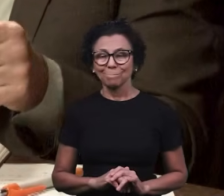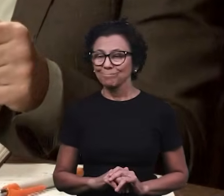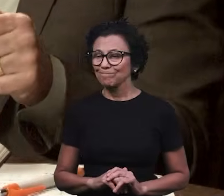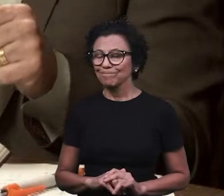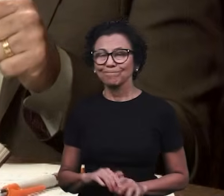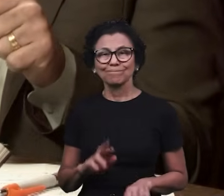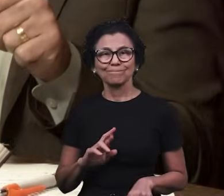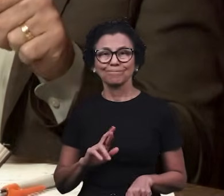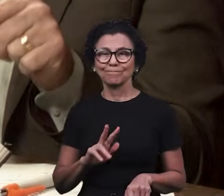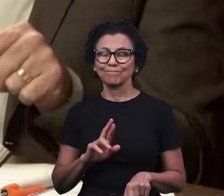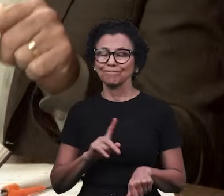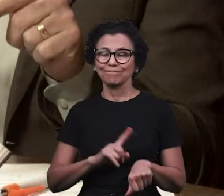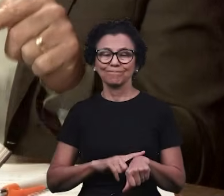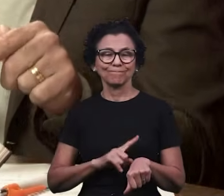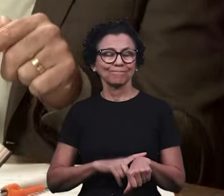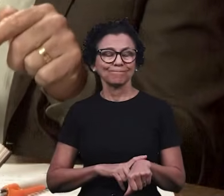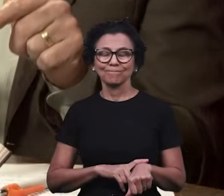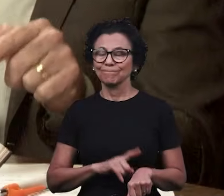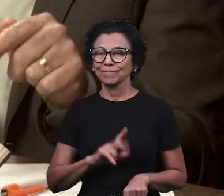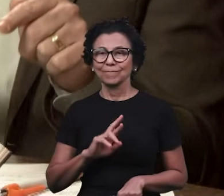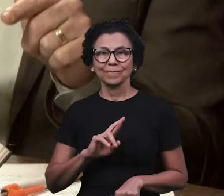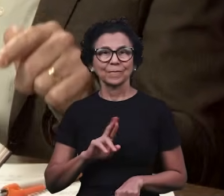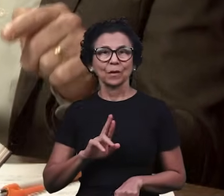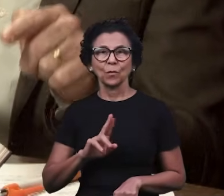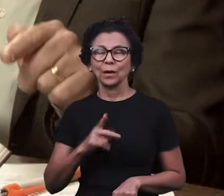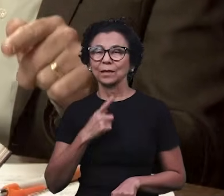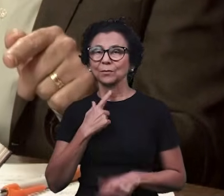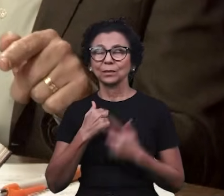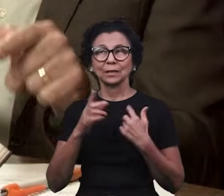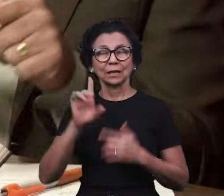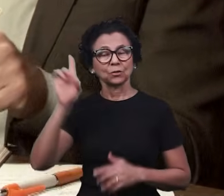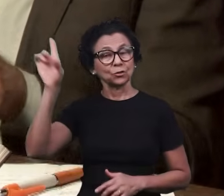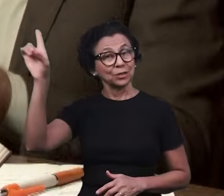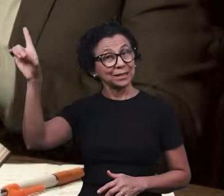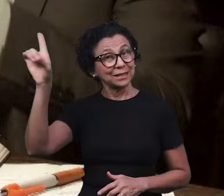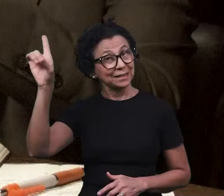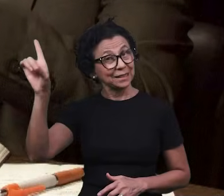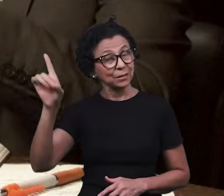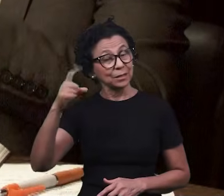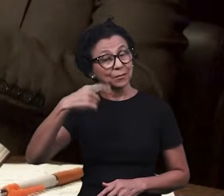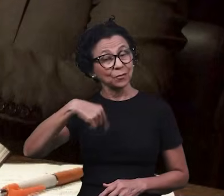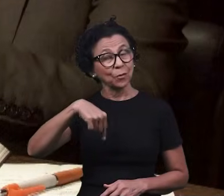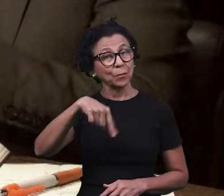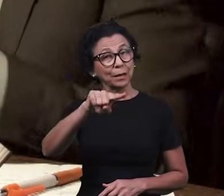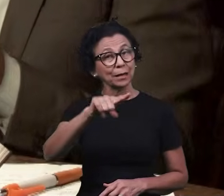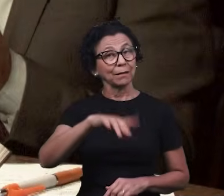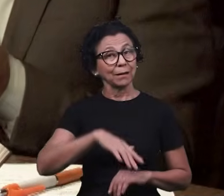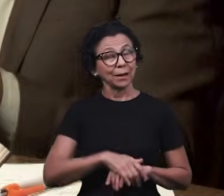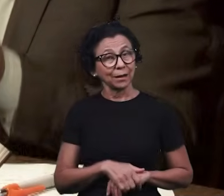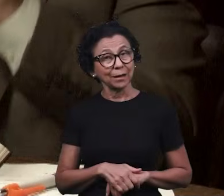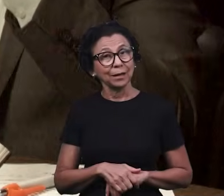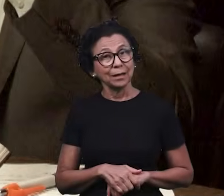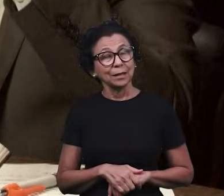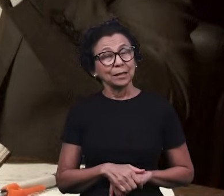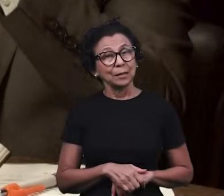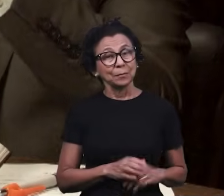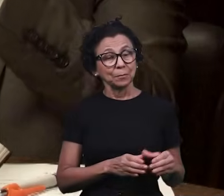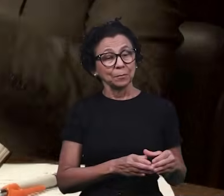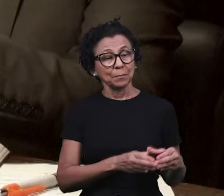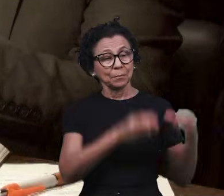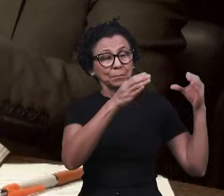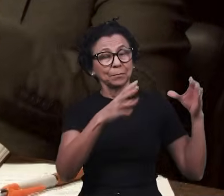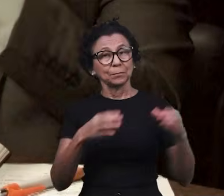de Deus, porque não era aquilo que Deus queria que eles fizessem. Queria que eles fossem para Macedônia, porque ali tinha